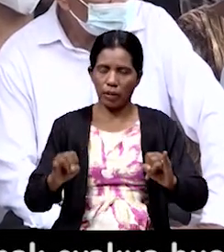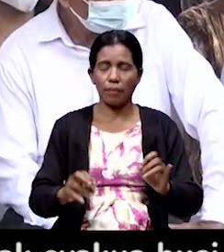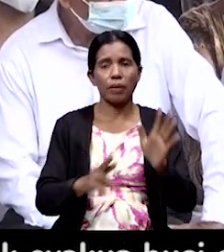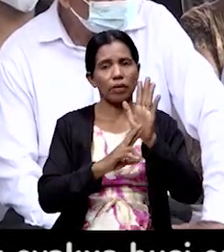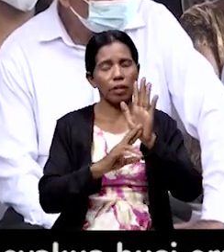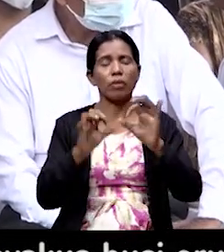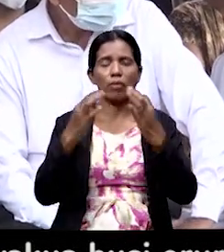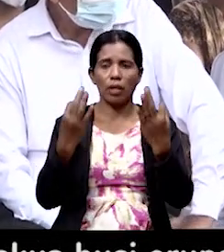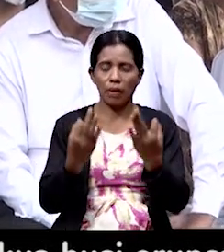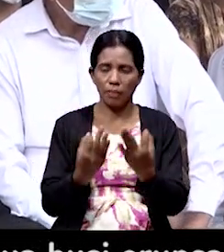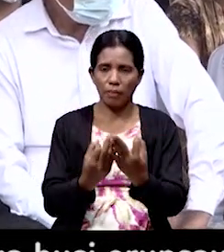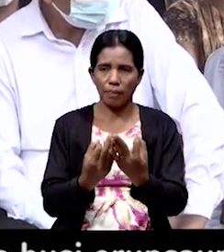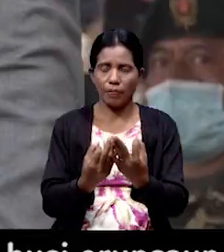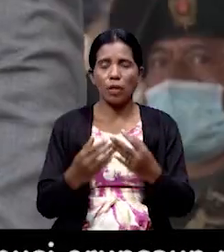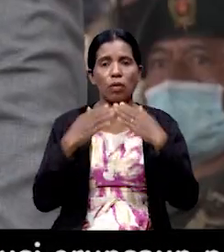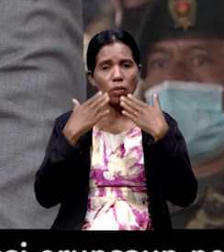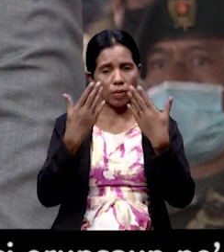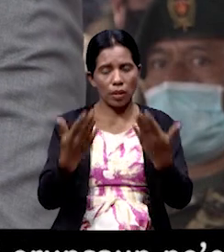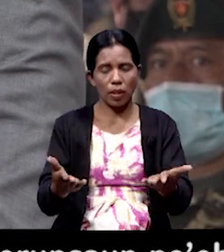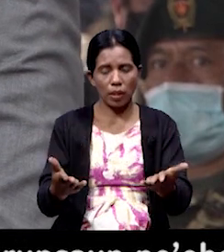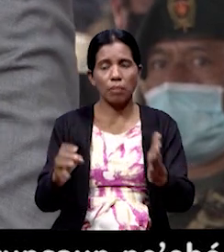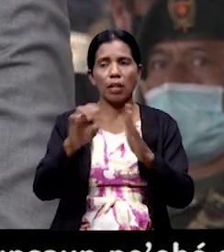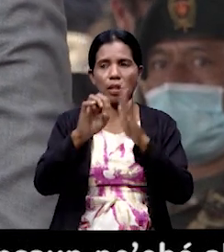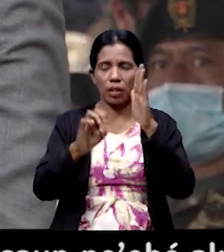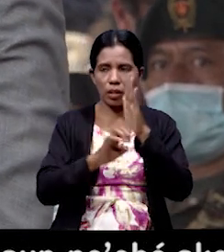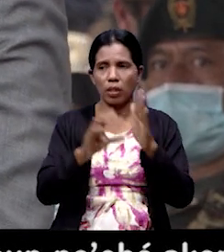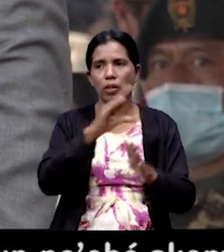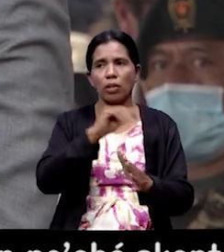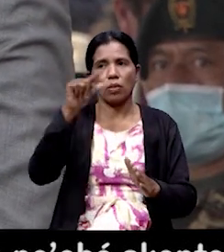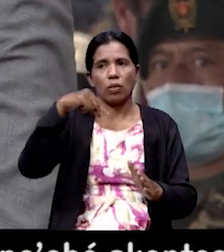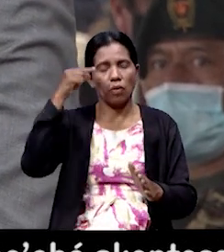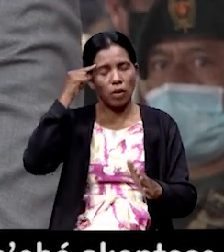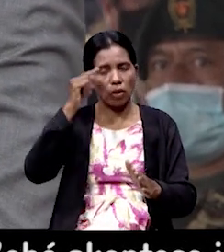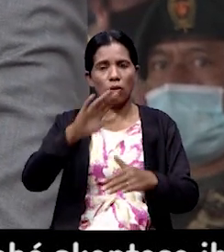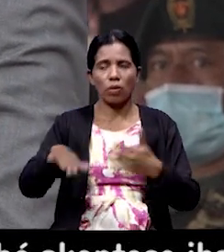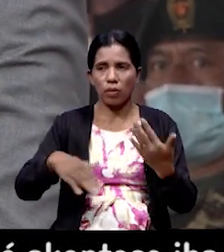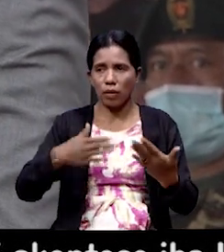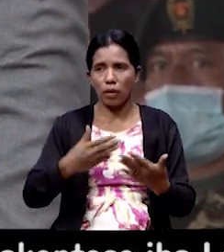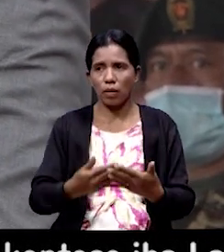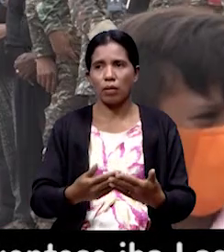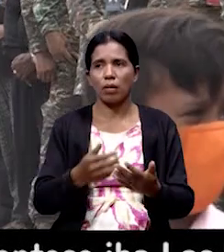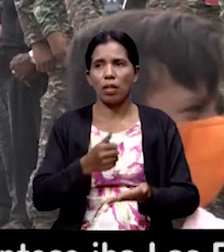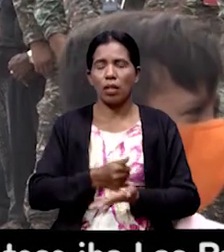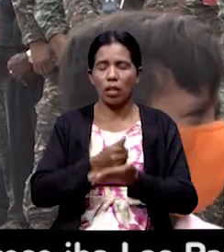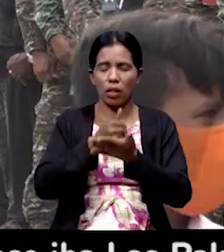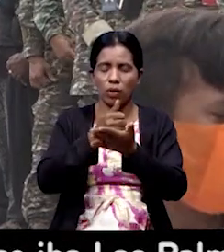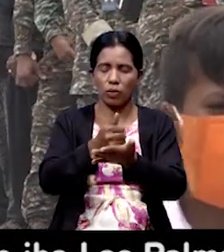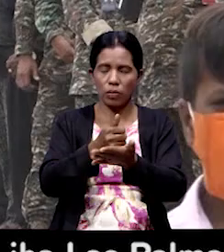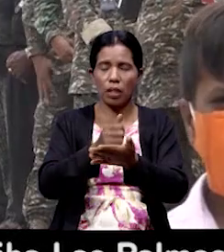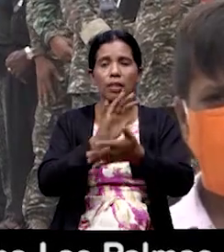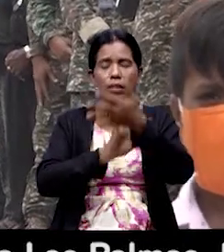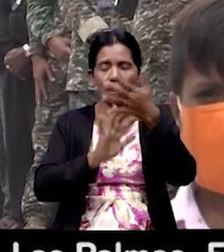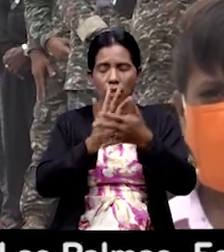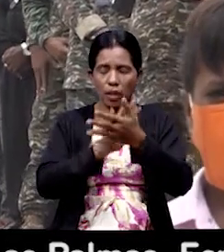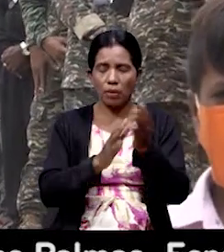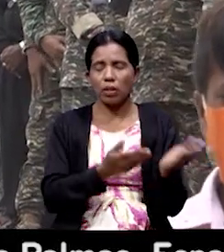Saudozu Edmundo Viegas fo agradece ba estado o governo no entidade Sirahutu nebre apoio cerimônia Saudozu